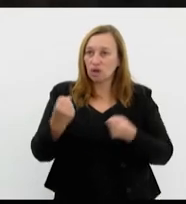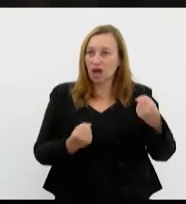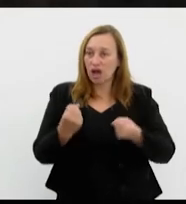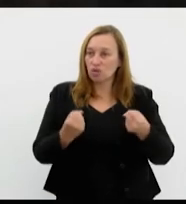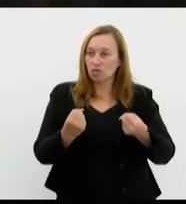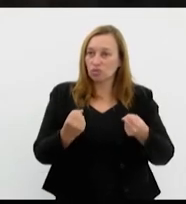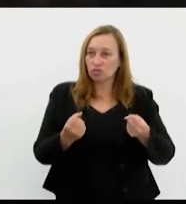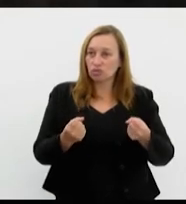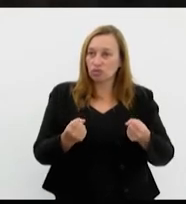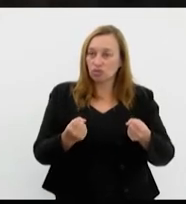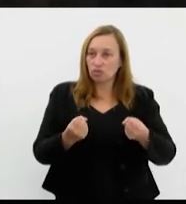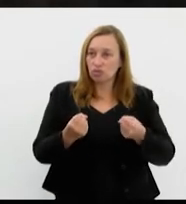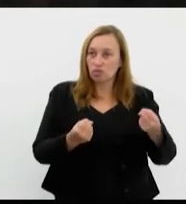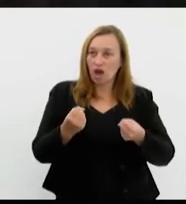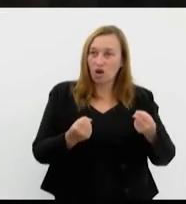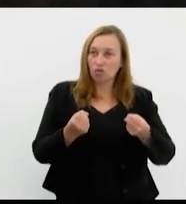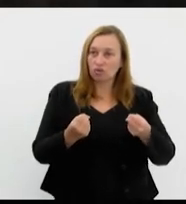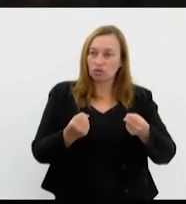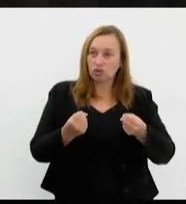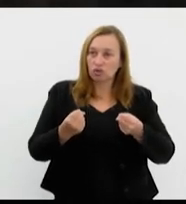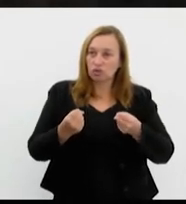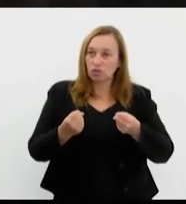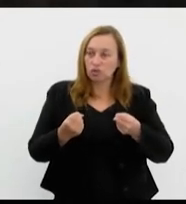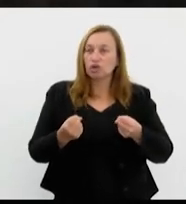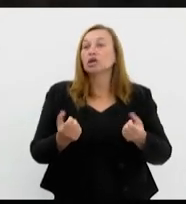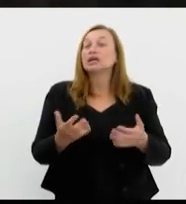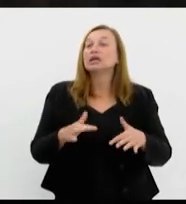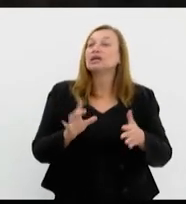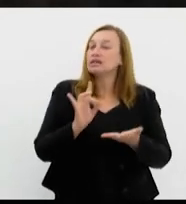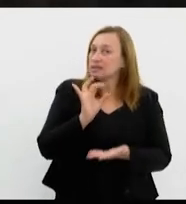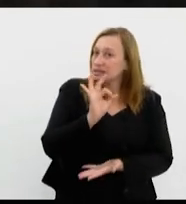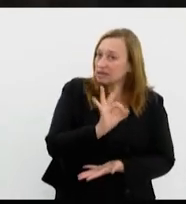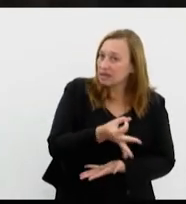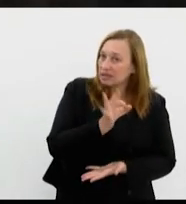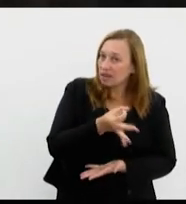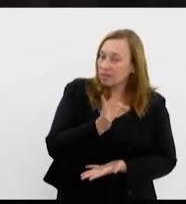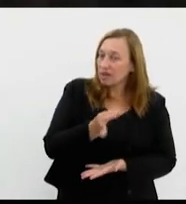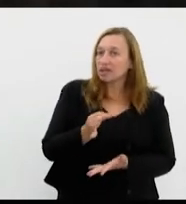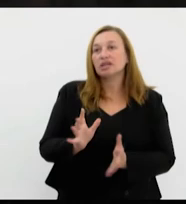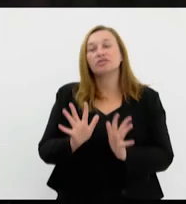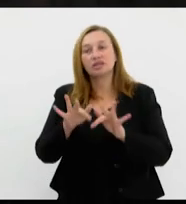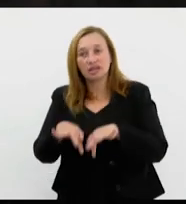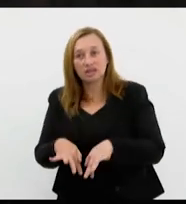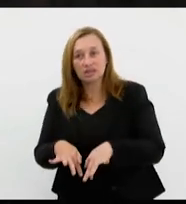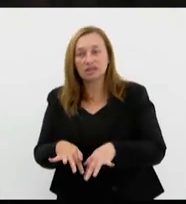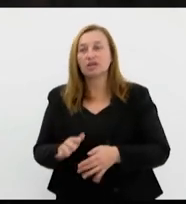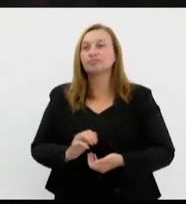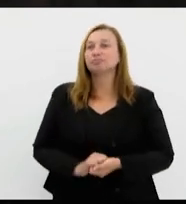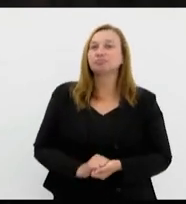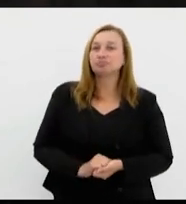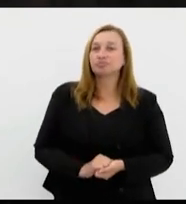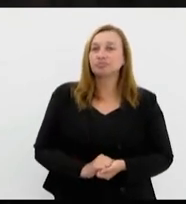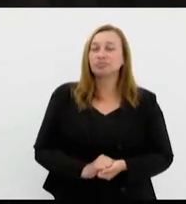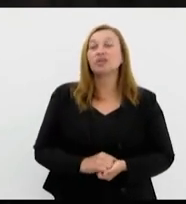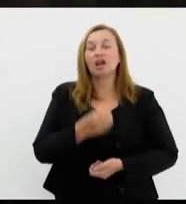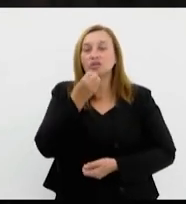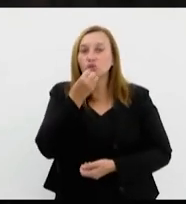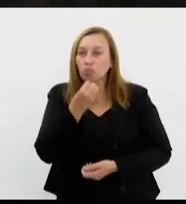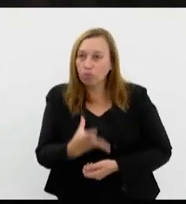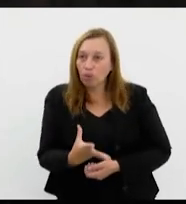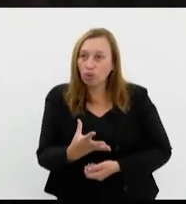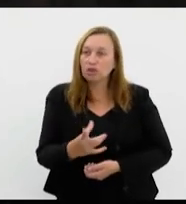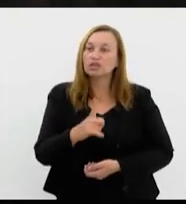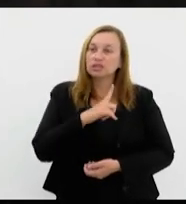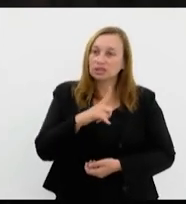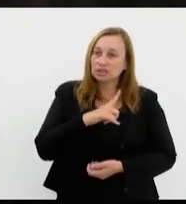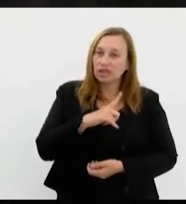Marco. Estava querendo lembrar o nome do jovem. E, evidentemente, a gente tem que terminar dizendo que esse é o lado positivo de termos,